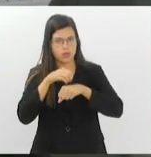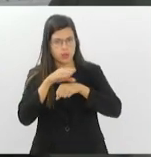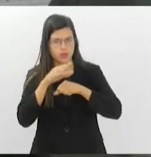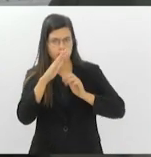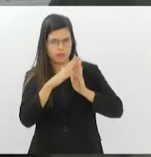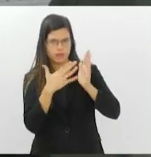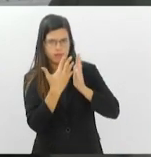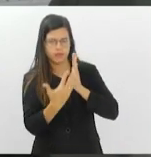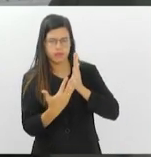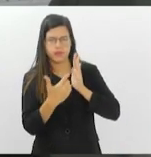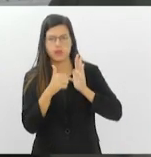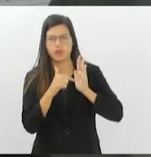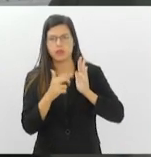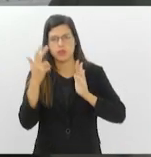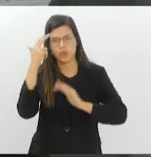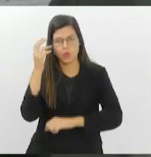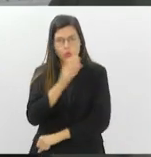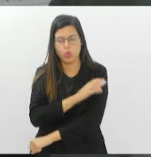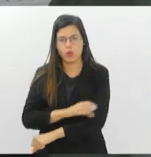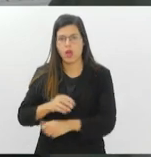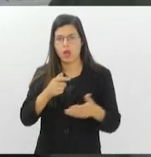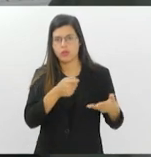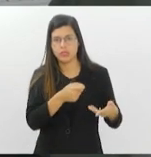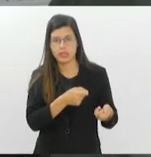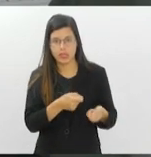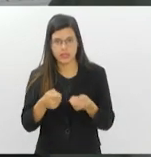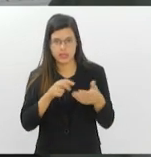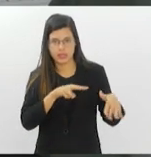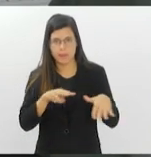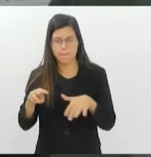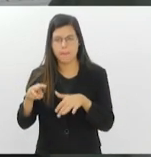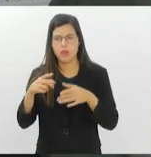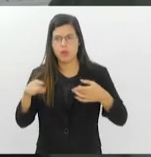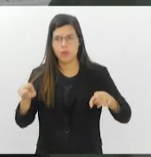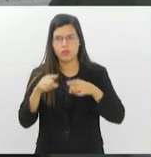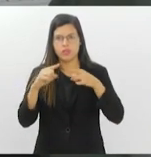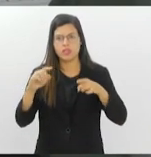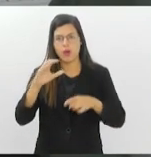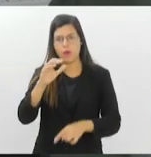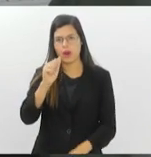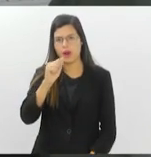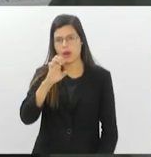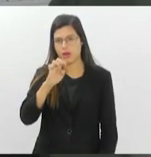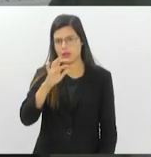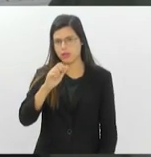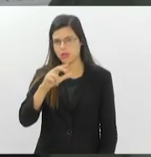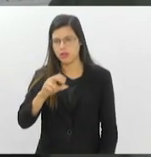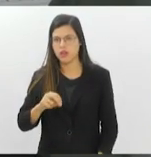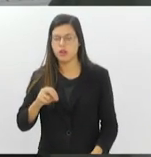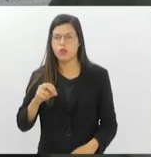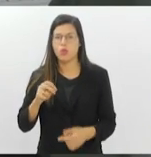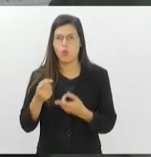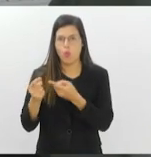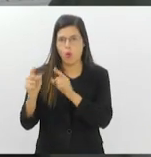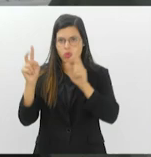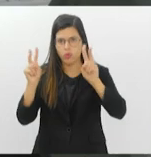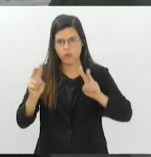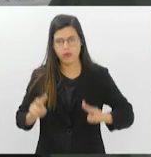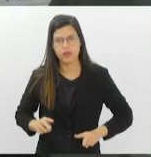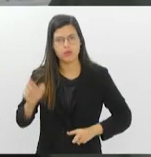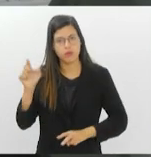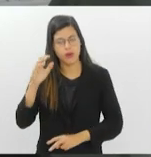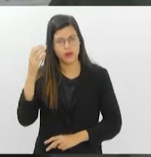agenda cultural que essa semana traz o musical Caetano contra o vento no Teatro Municipal de Niterói o